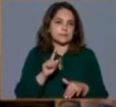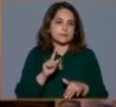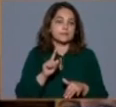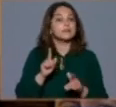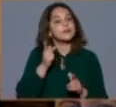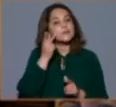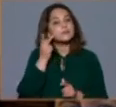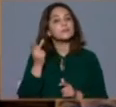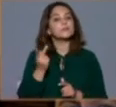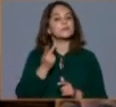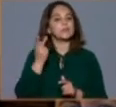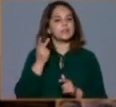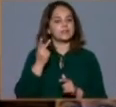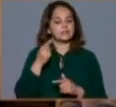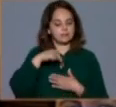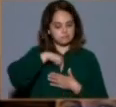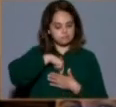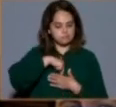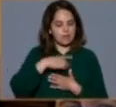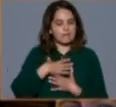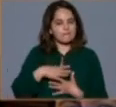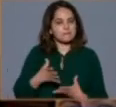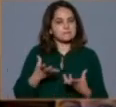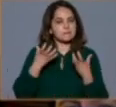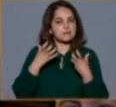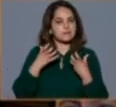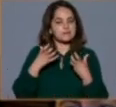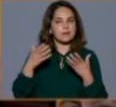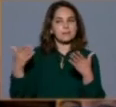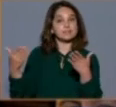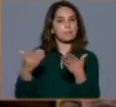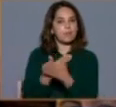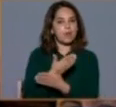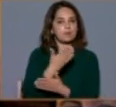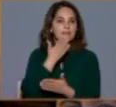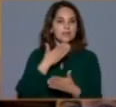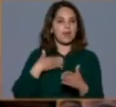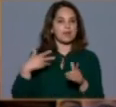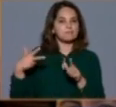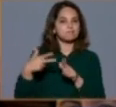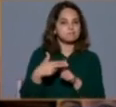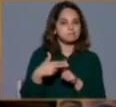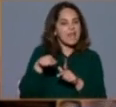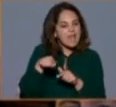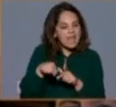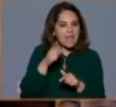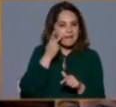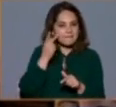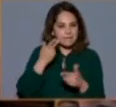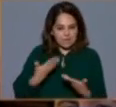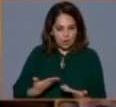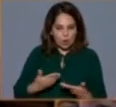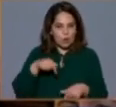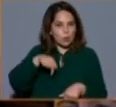A vida que o coração deseja e que a morte parece negar é esta vida que vivemos